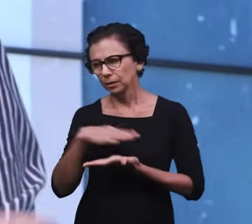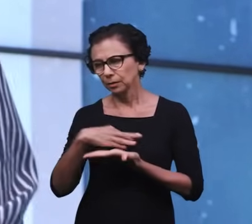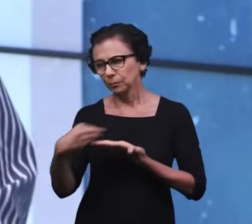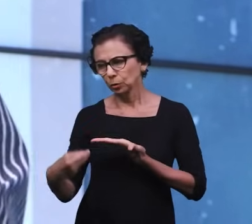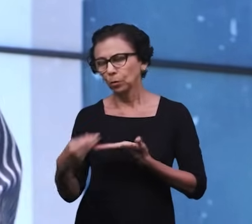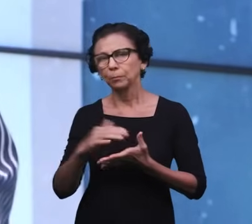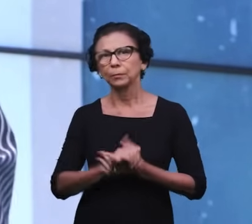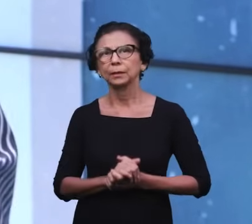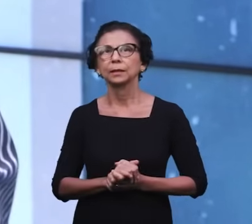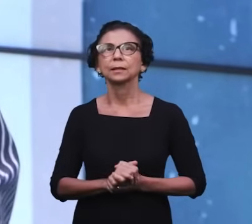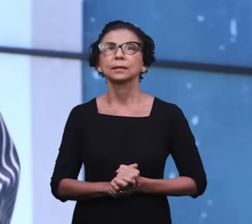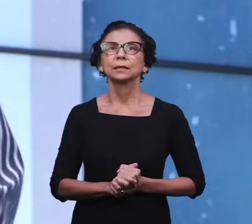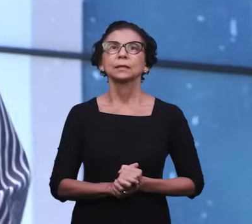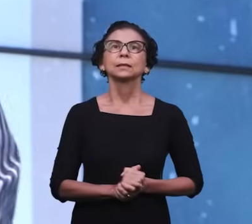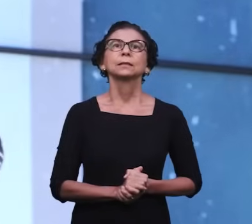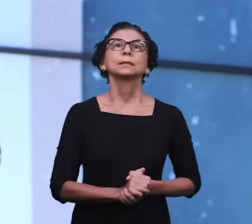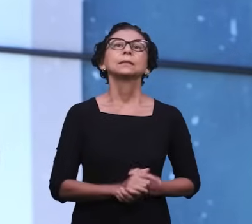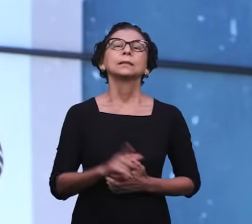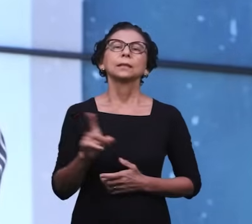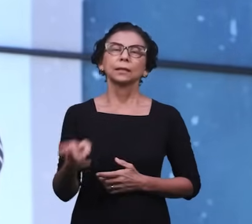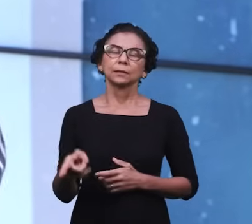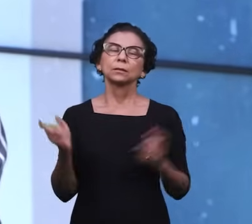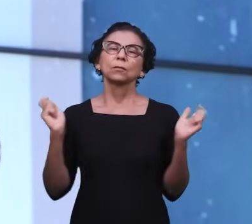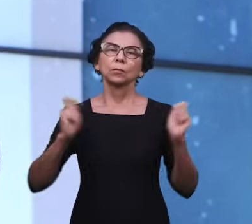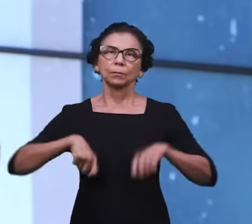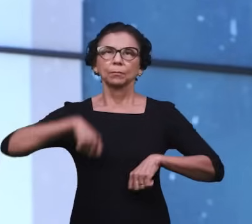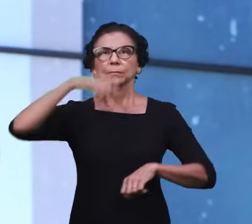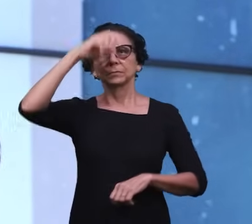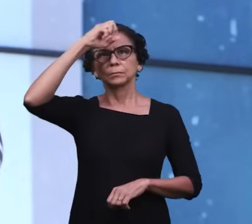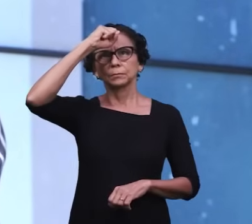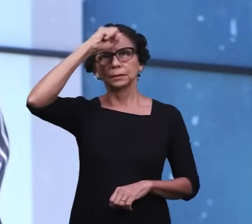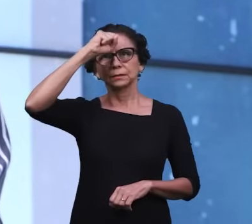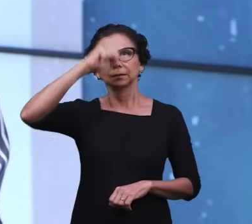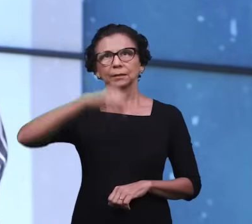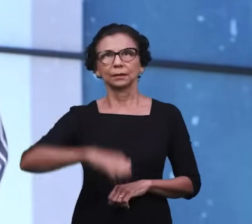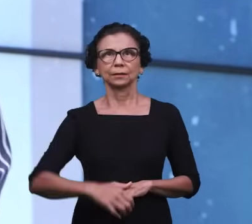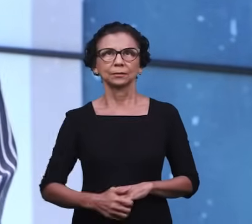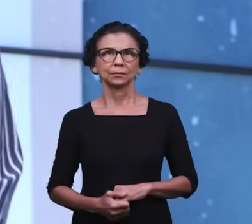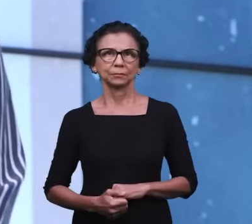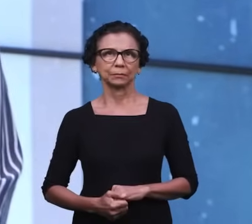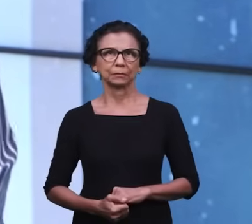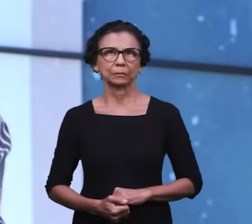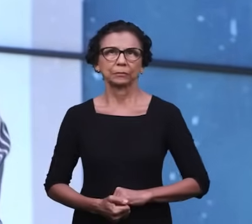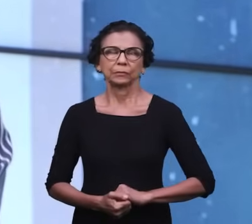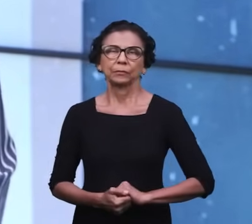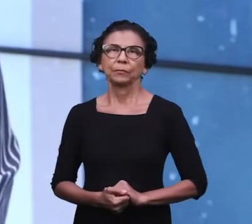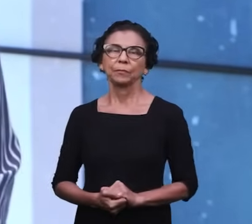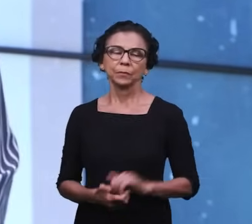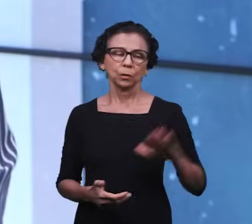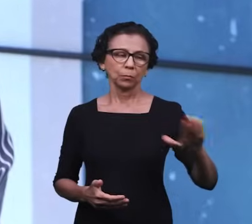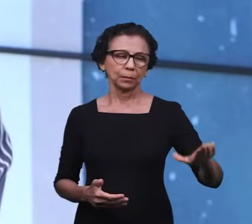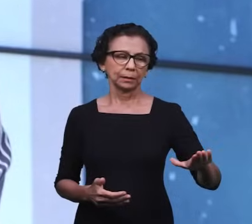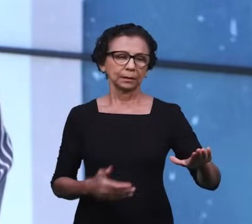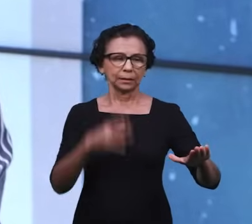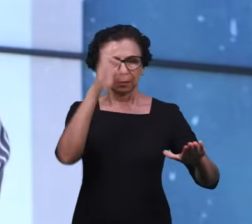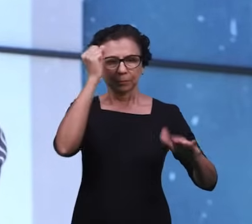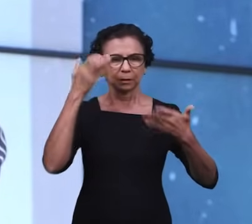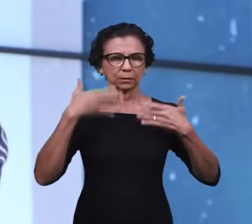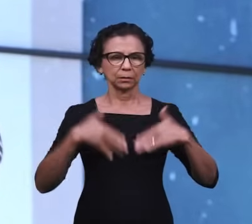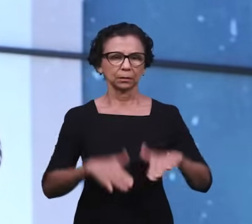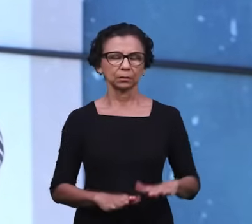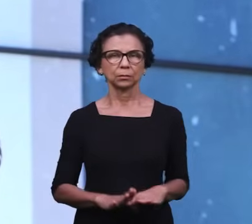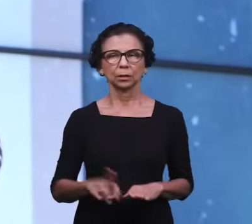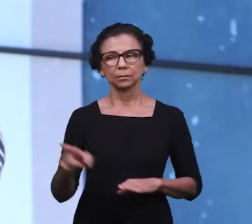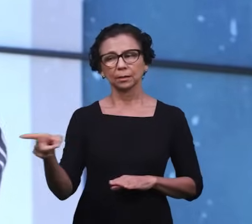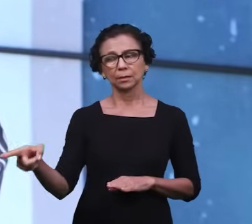ensinar 1000 vezes, ensina, porque eles têm condição de aprender. Maravilha. Só que uma criança aprende naturalmente, o autista pode